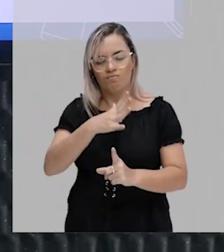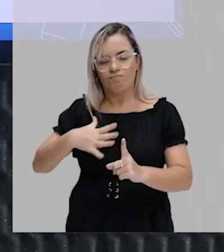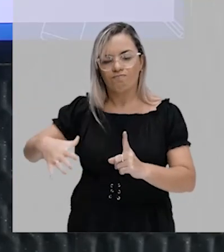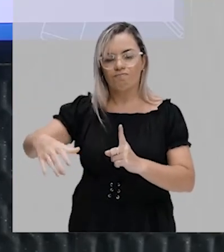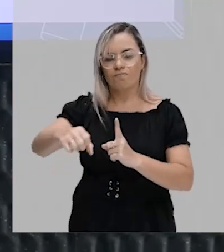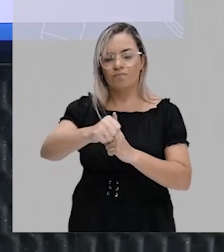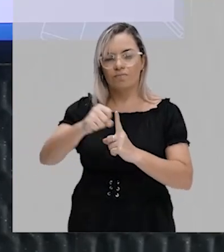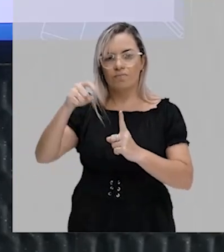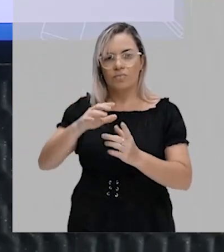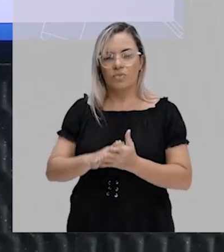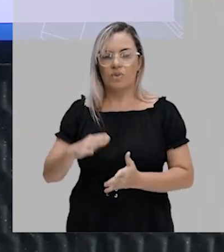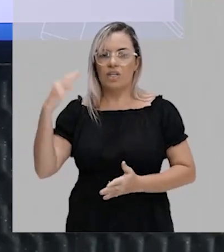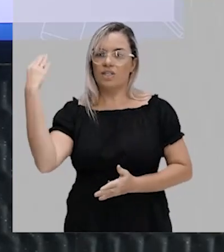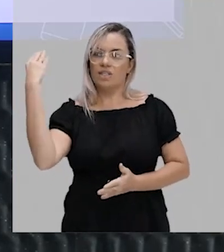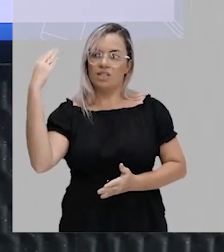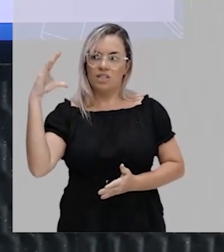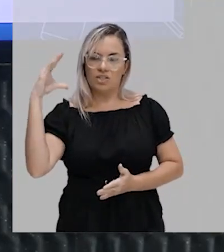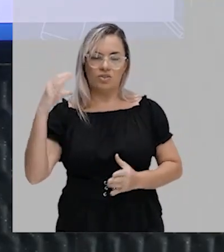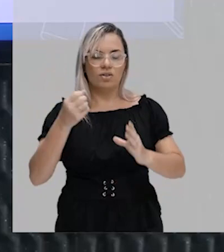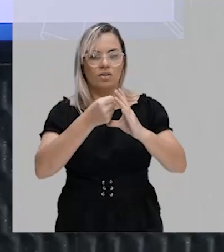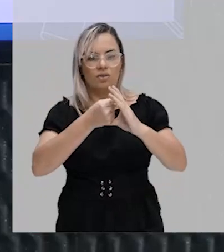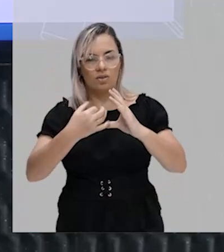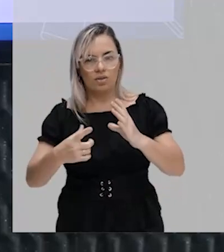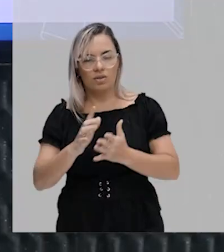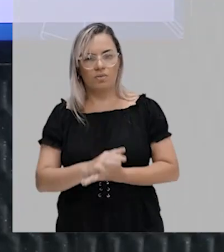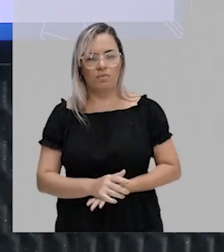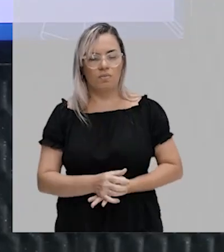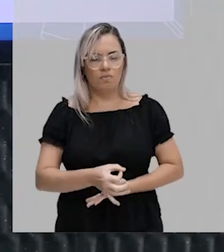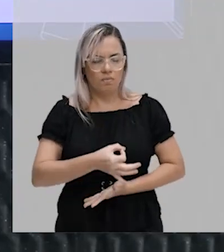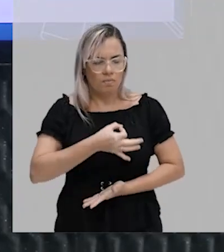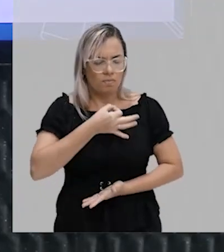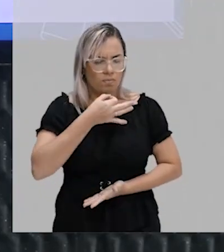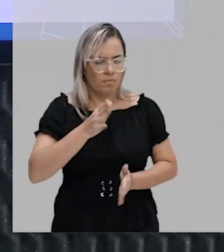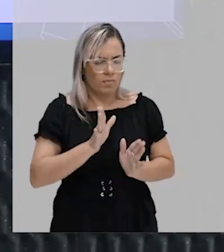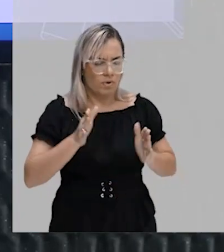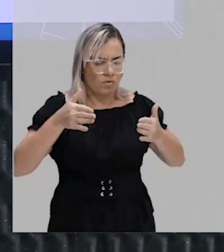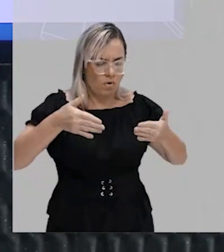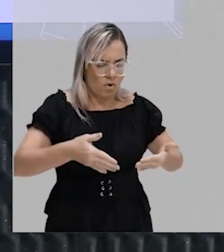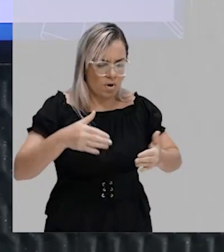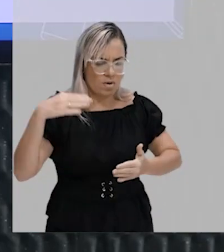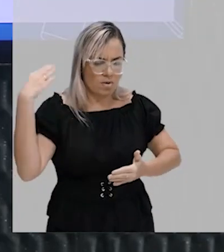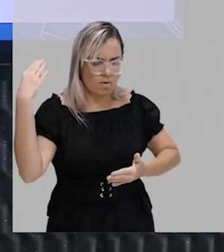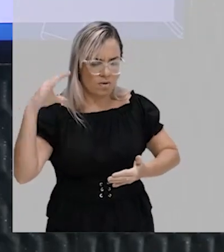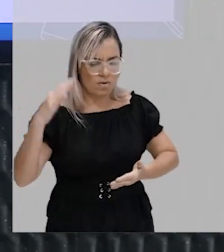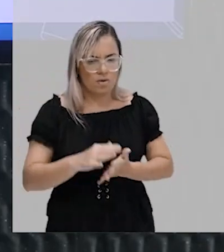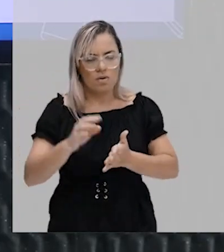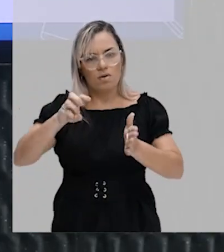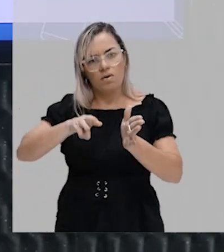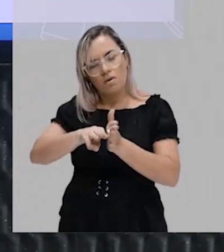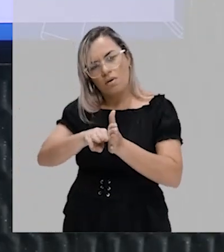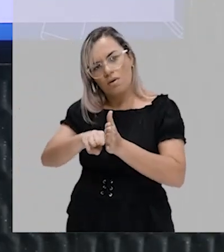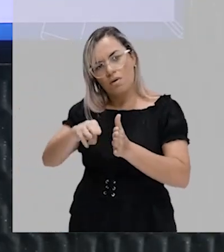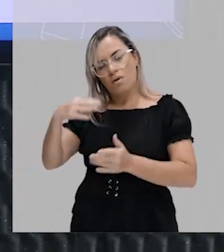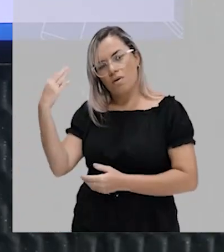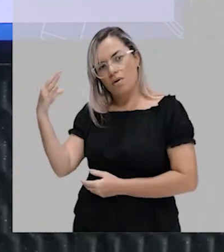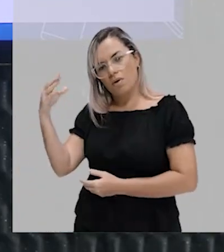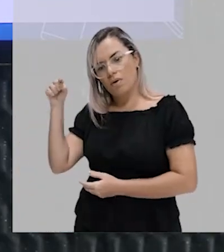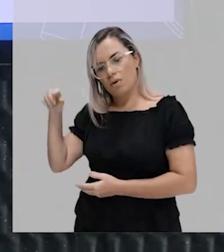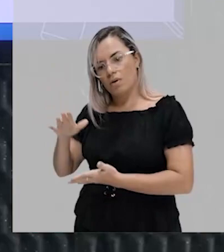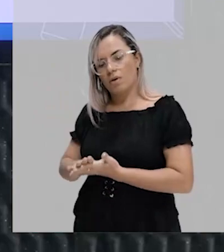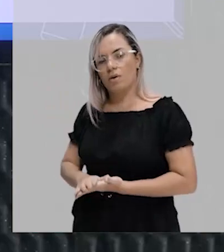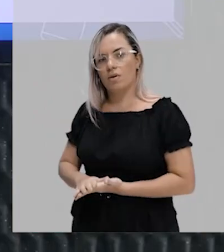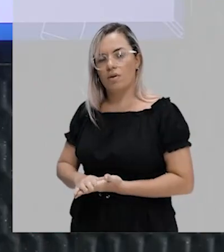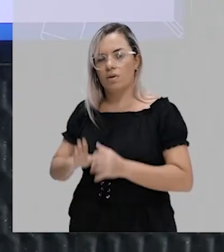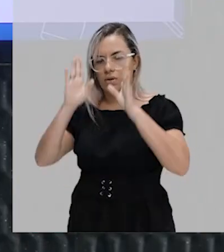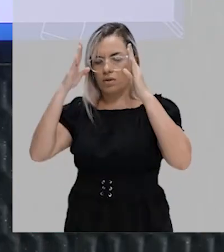da sociologia científica, dessa visão mais voltada à ciência, ao método científico incluído